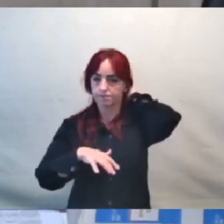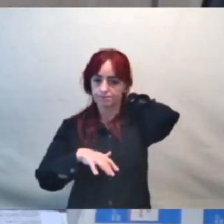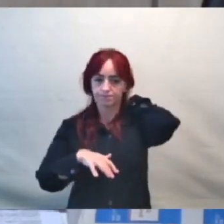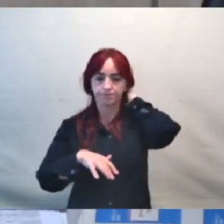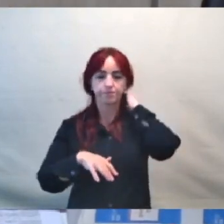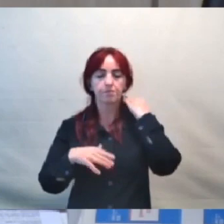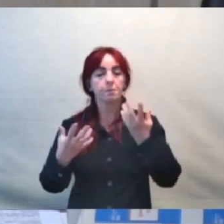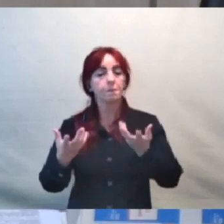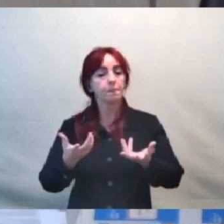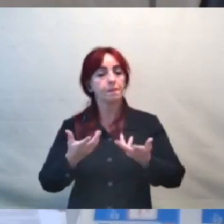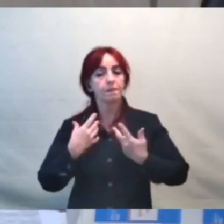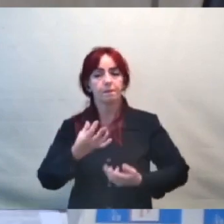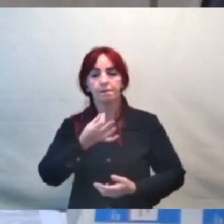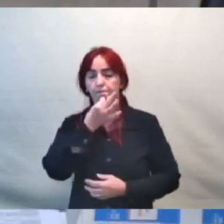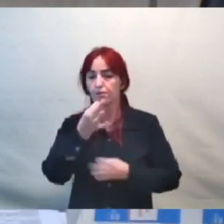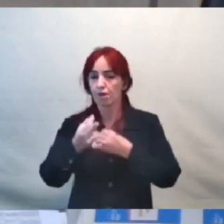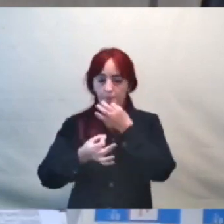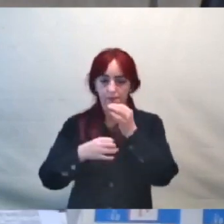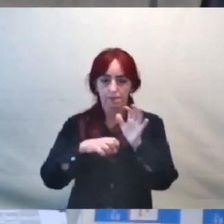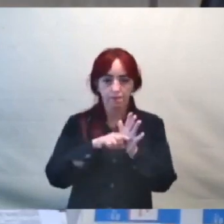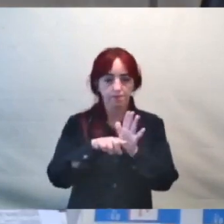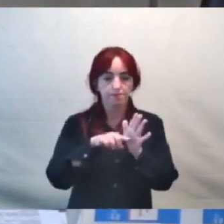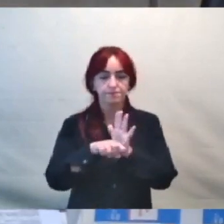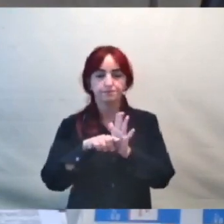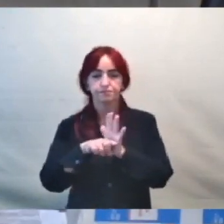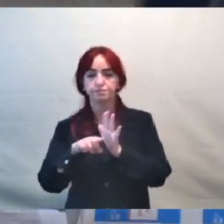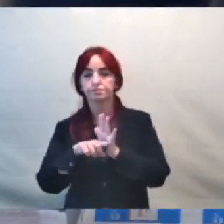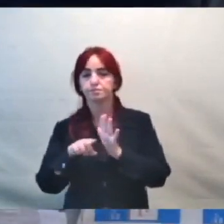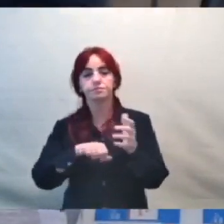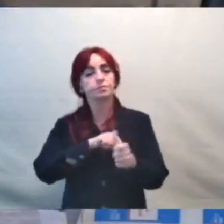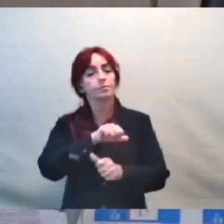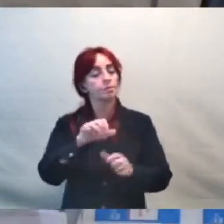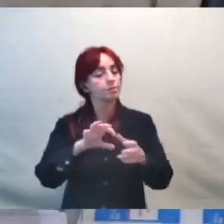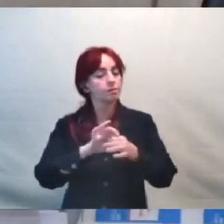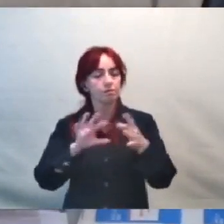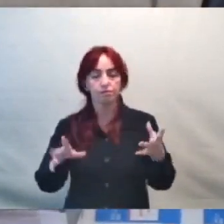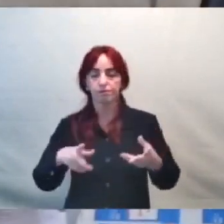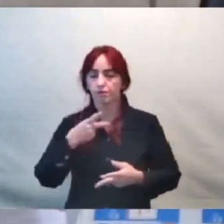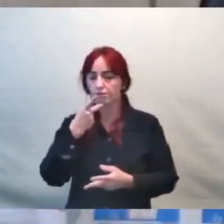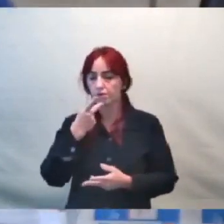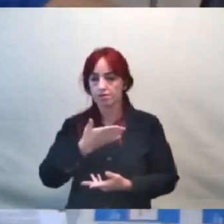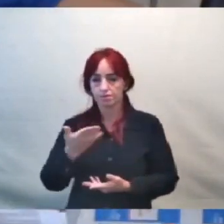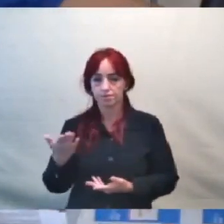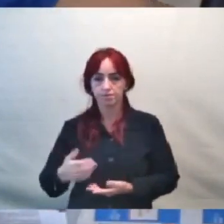questionamento, né, fazer umas perguntas? Queria passar a palavra para ela, por gentileza.